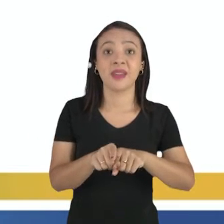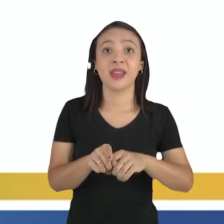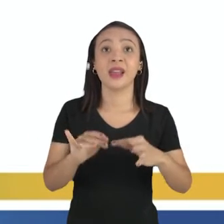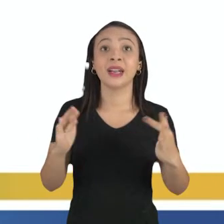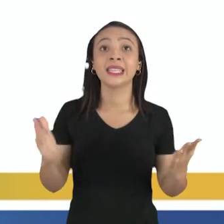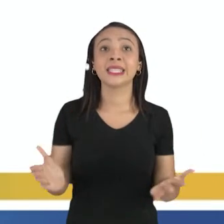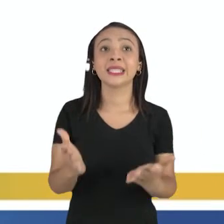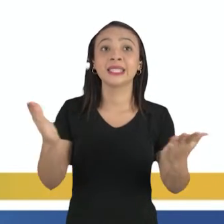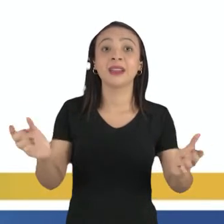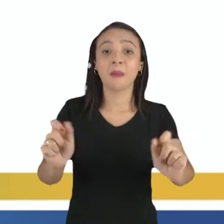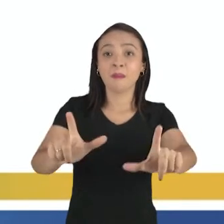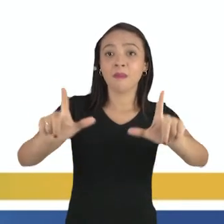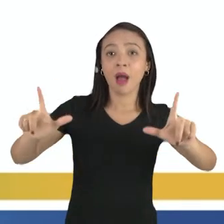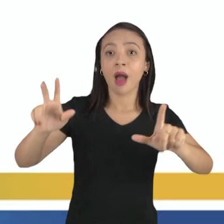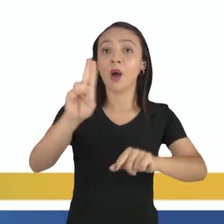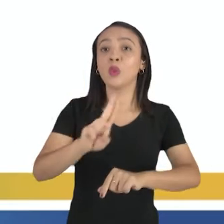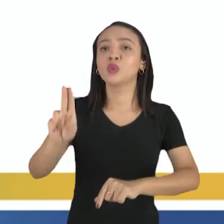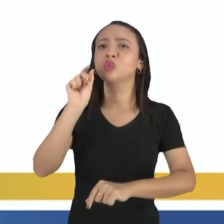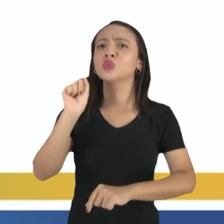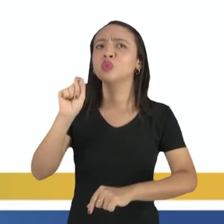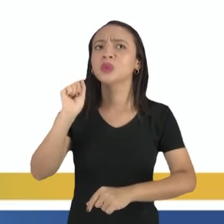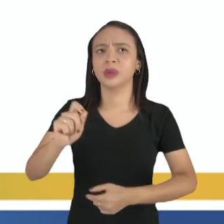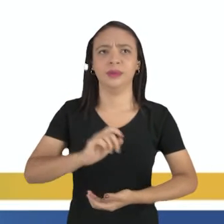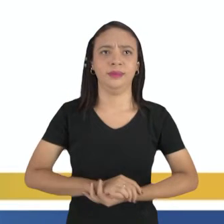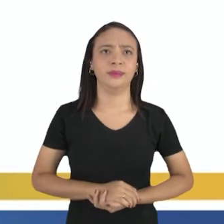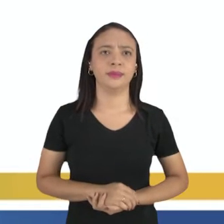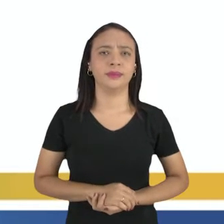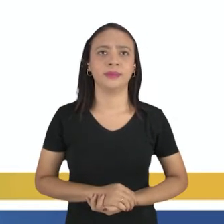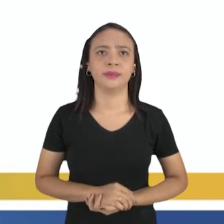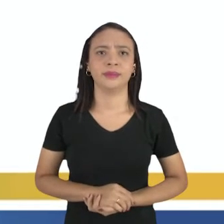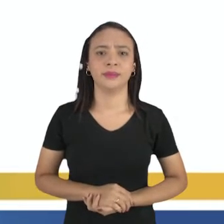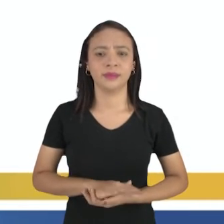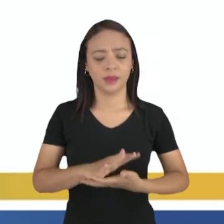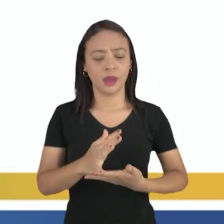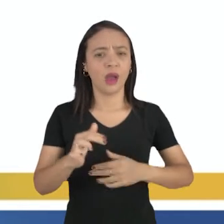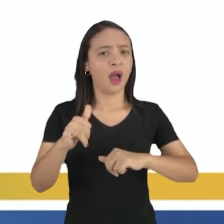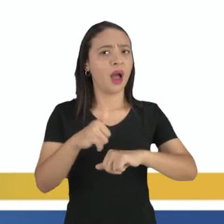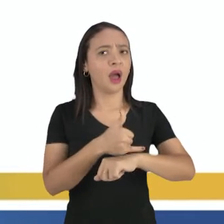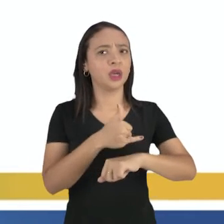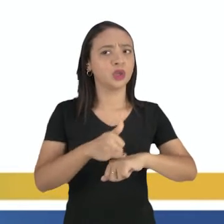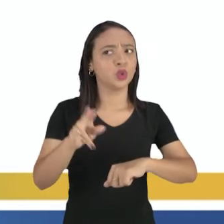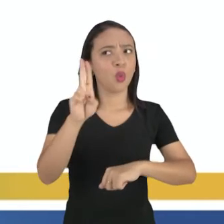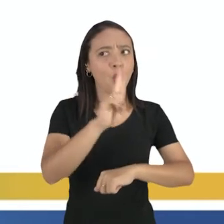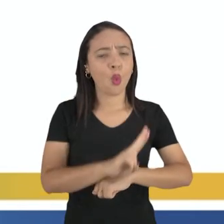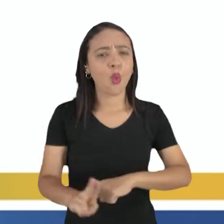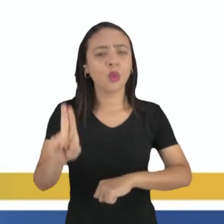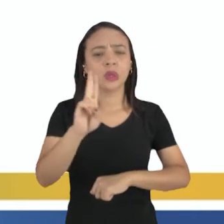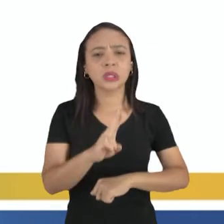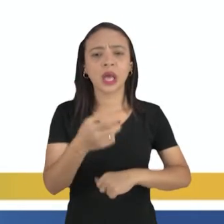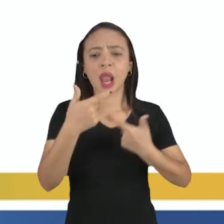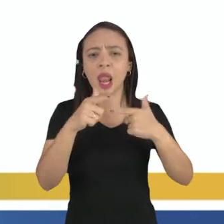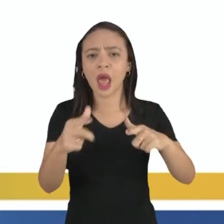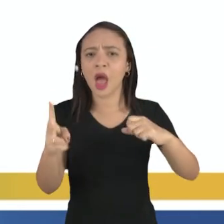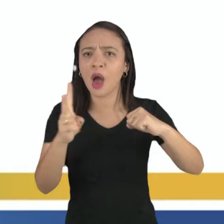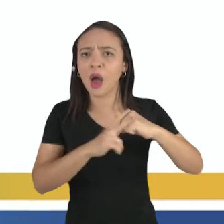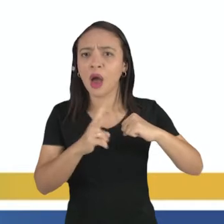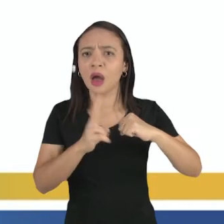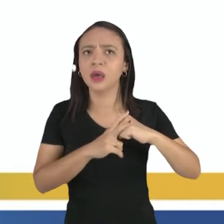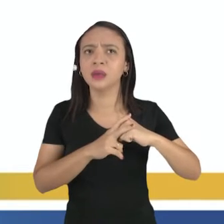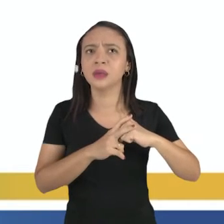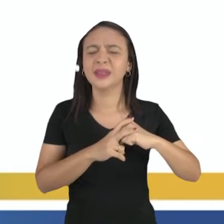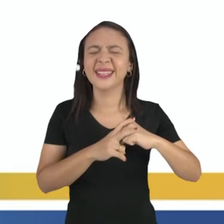esse destaque é o emprego de, né? O recurso da linguagem verbal. Olha o